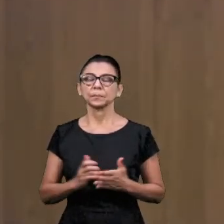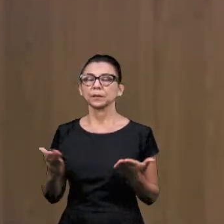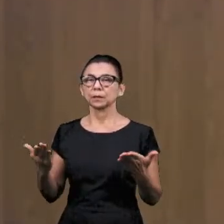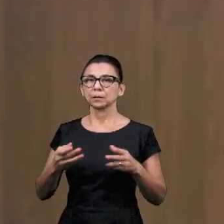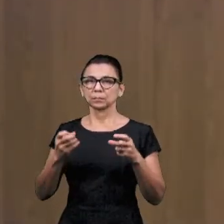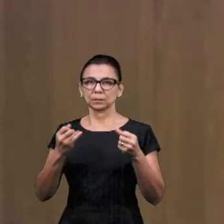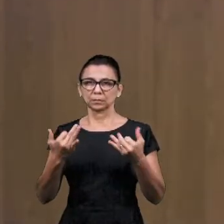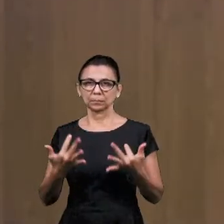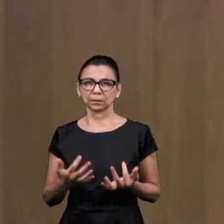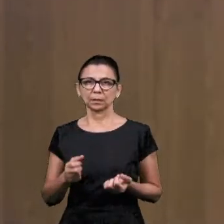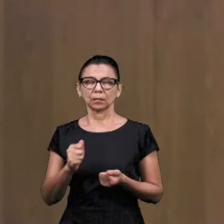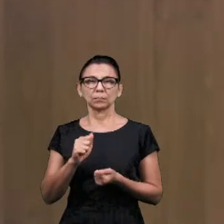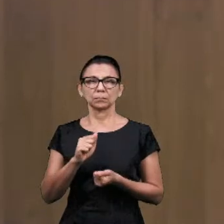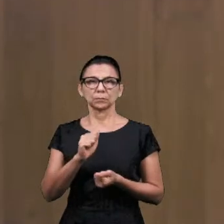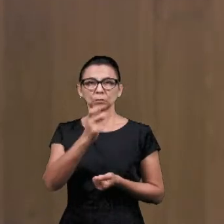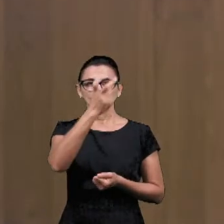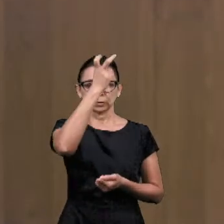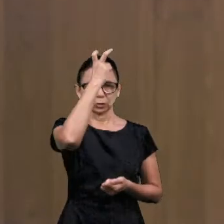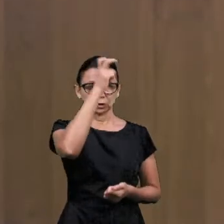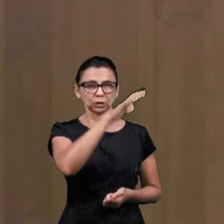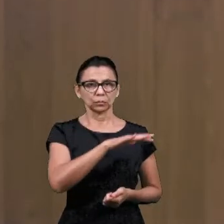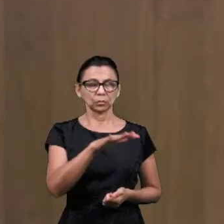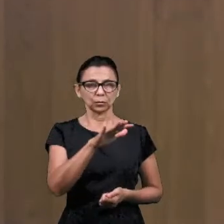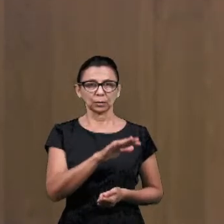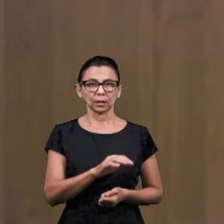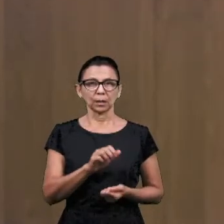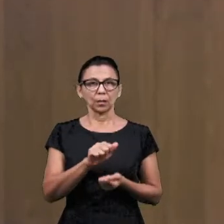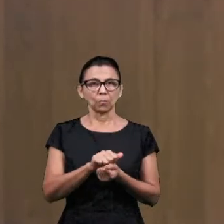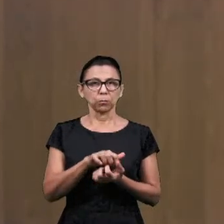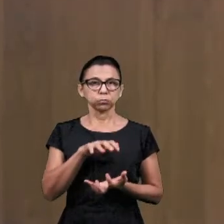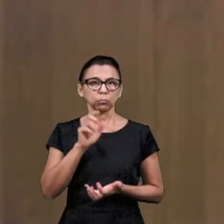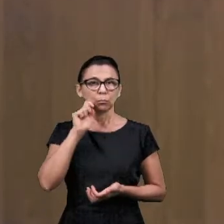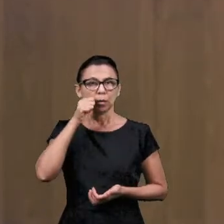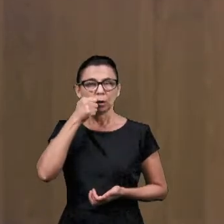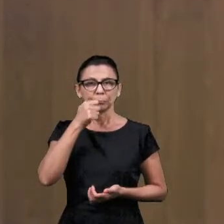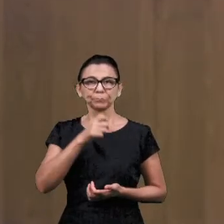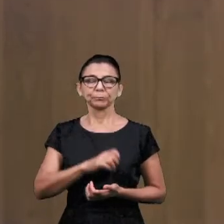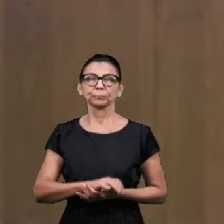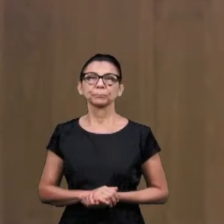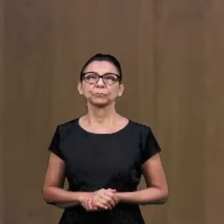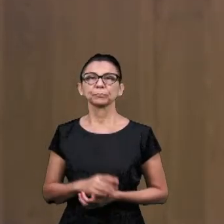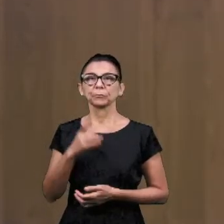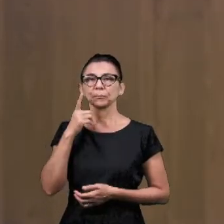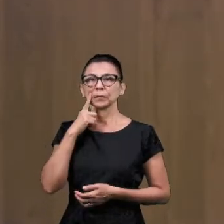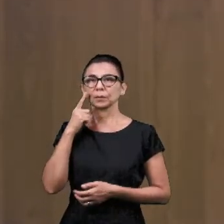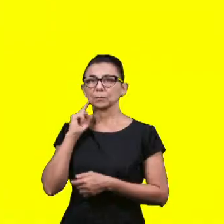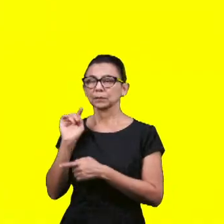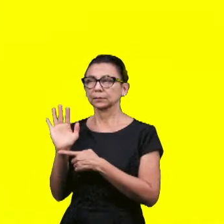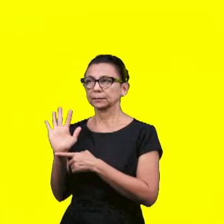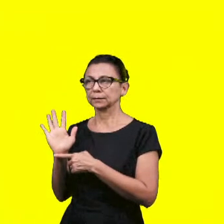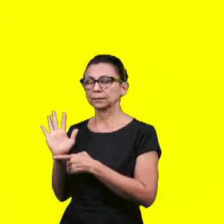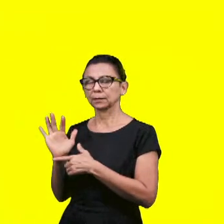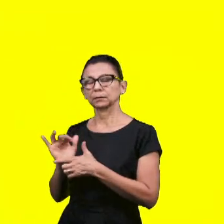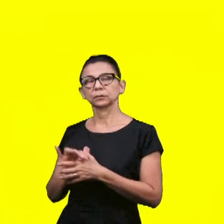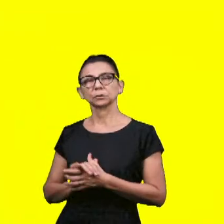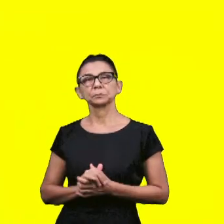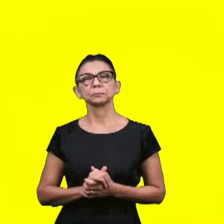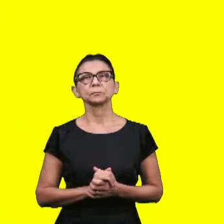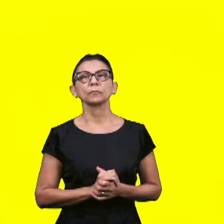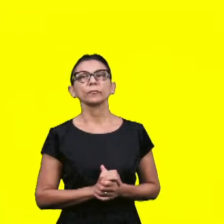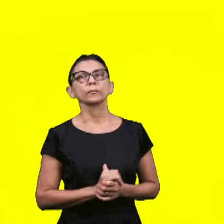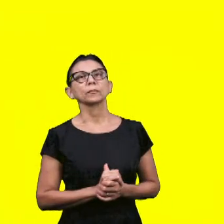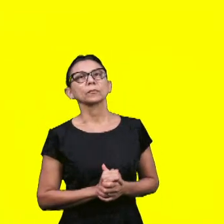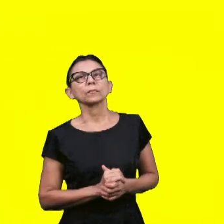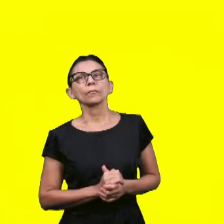do Egito. E vamos ler então o texto da palavra de Deus que está projetado no slide e diz assim: